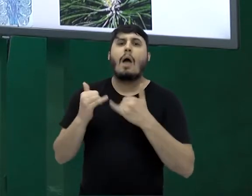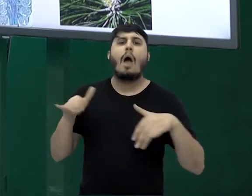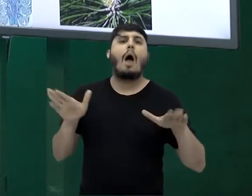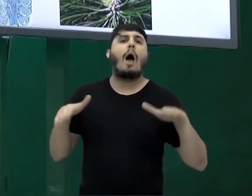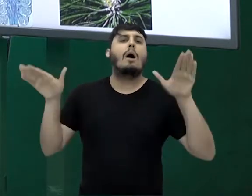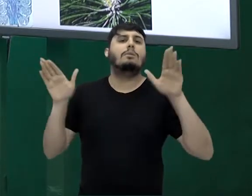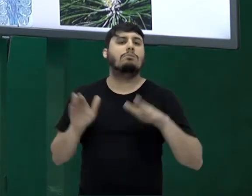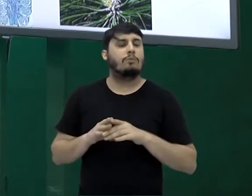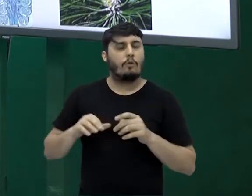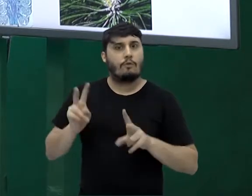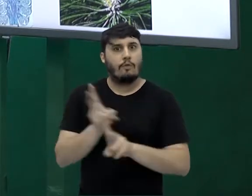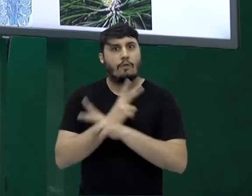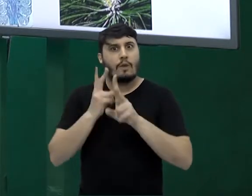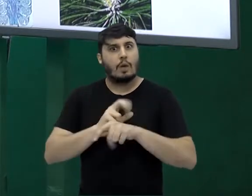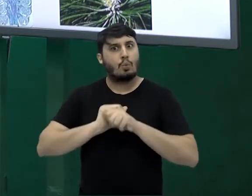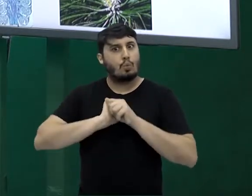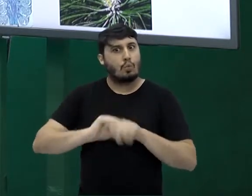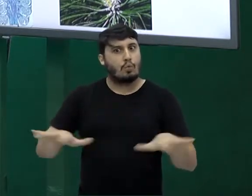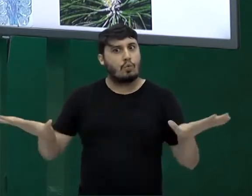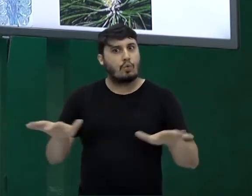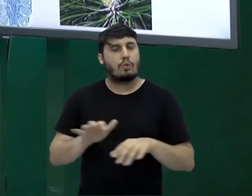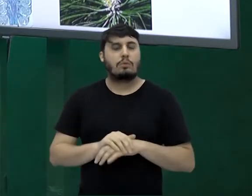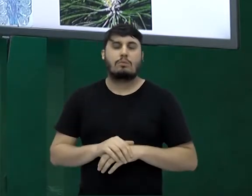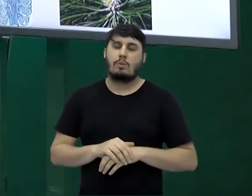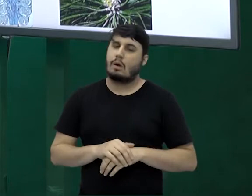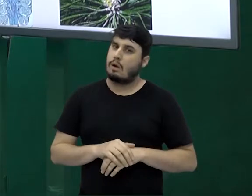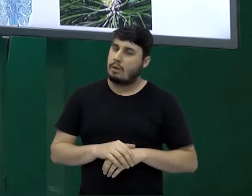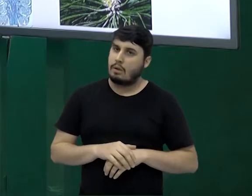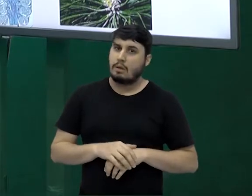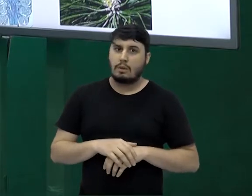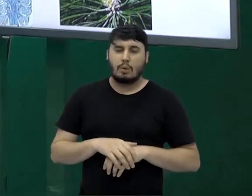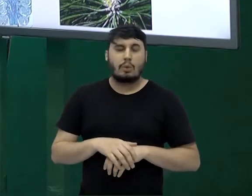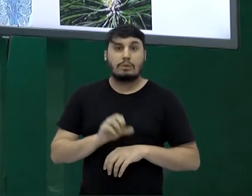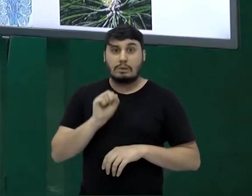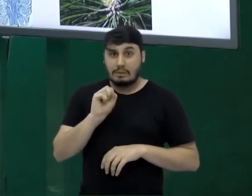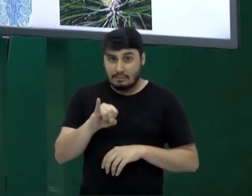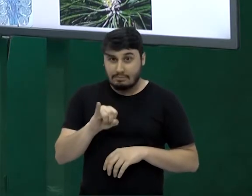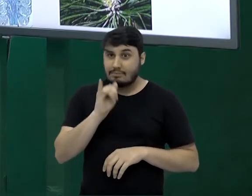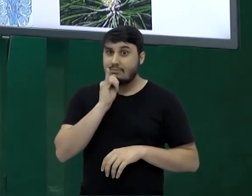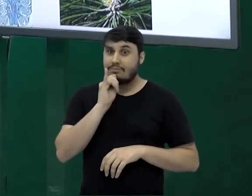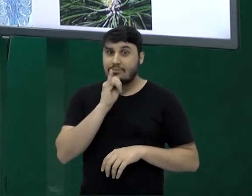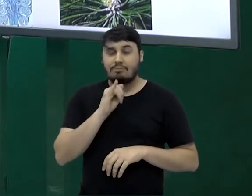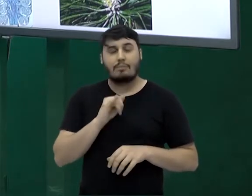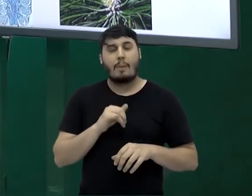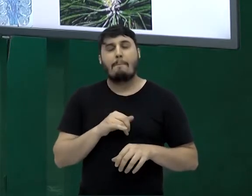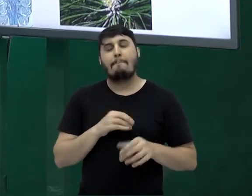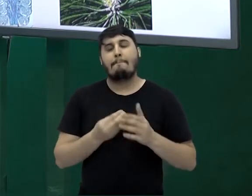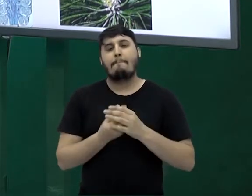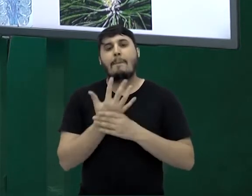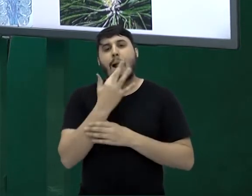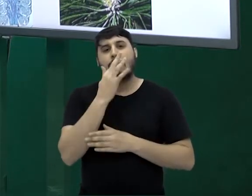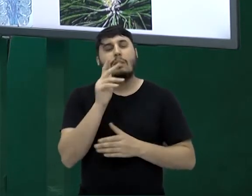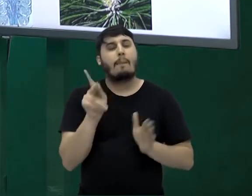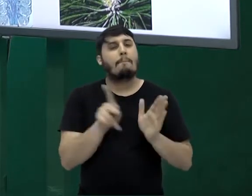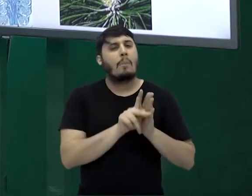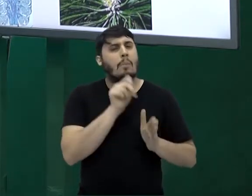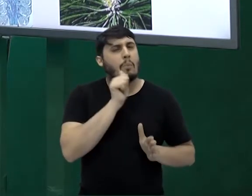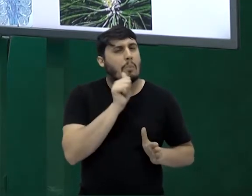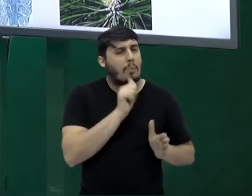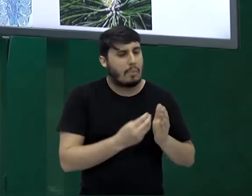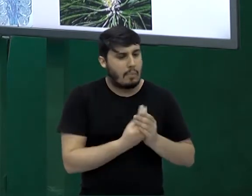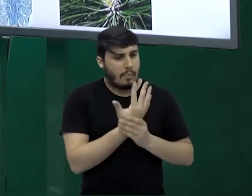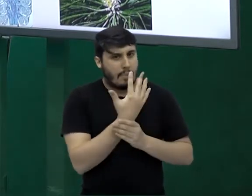duas asinhas aqui que ajudam ele a ser levado pelo vento, beleza. Cara, quando ele chega lá na planta